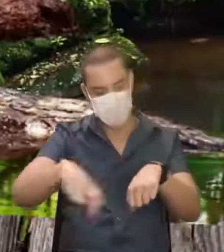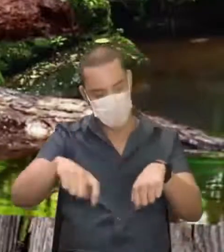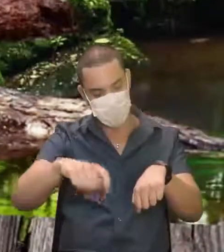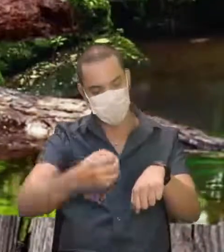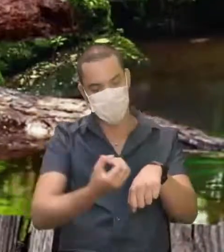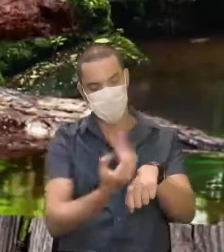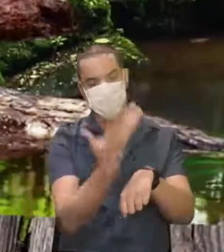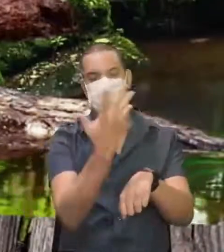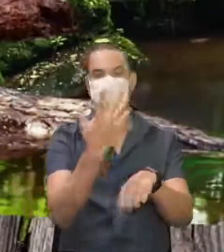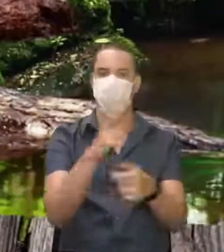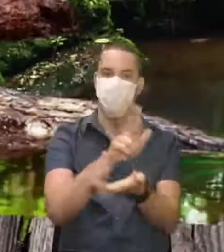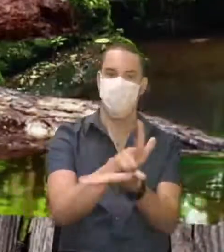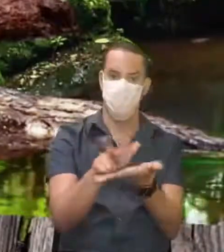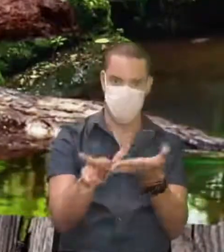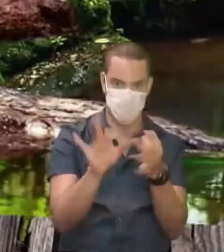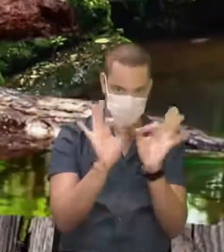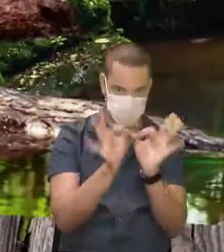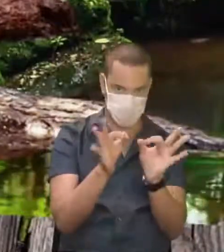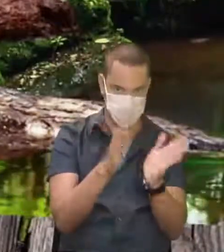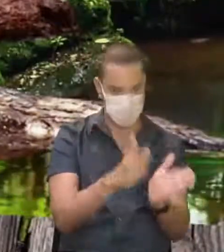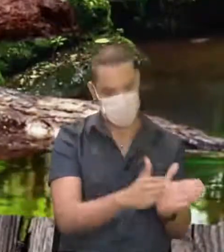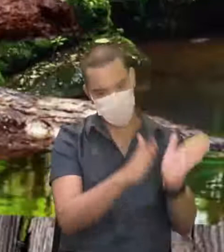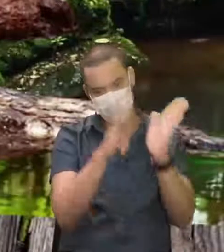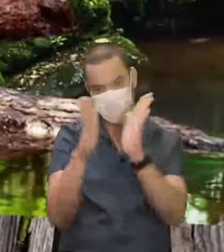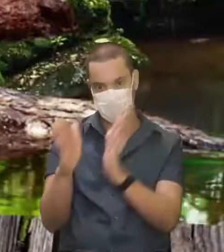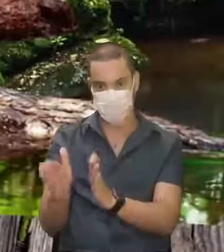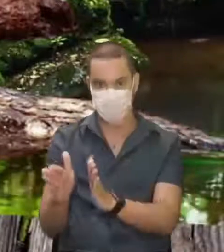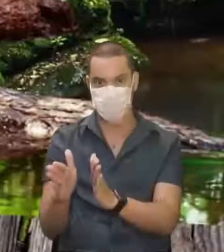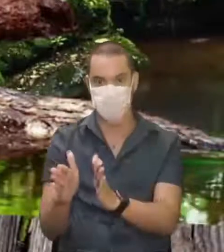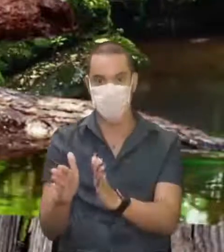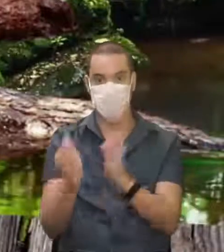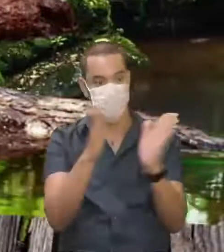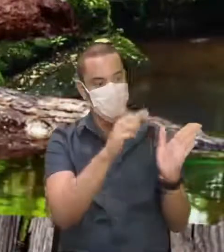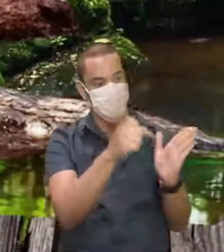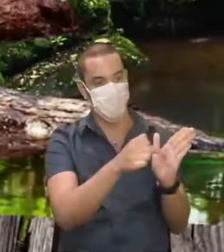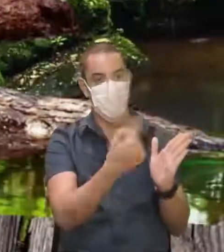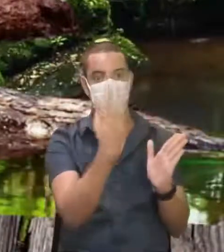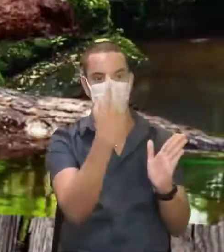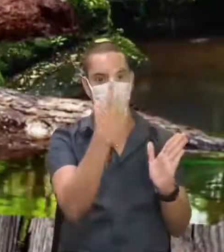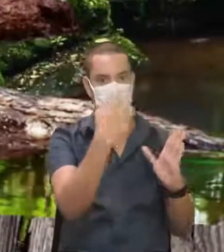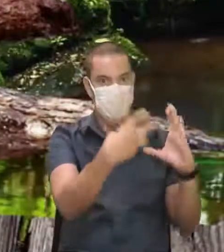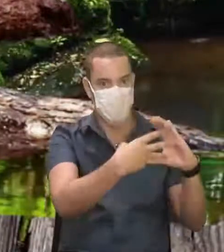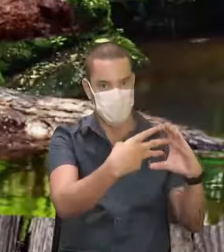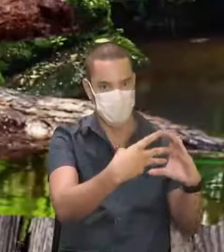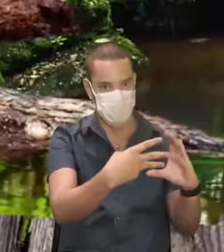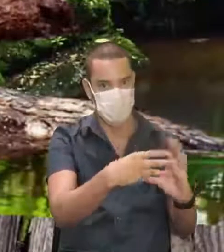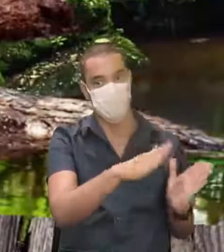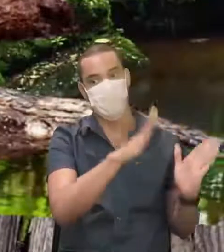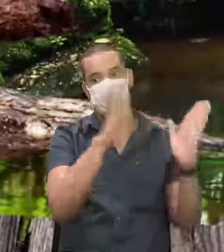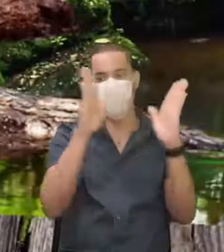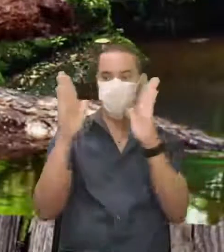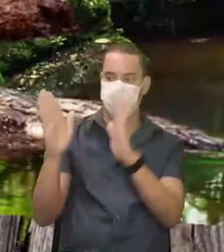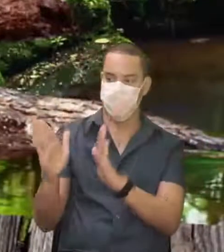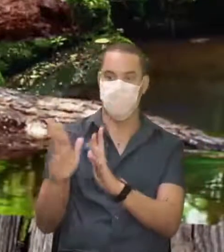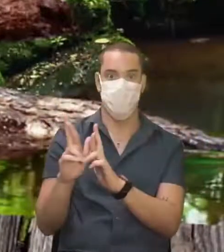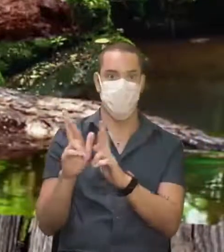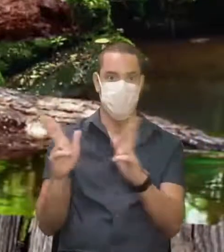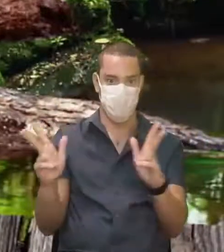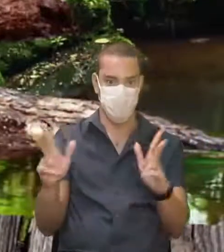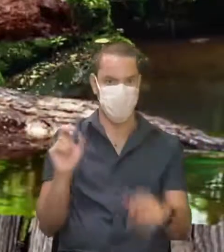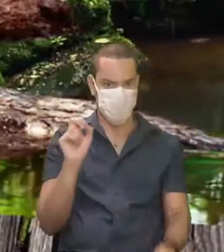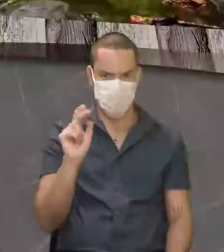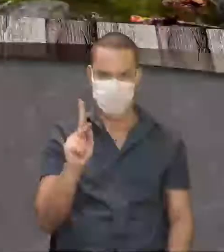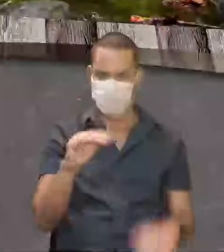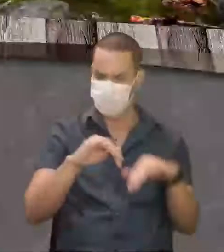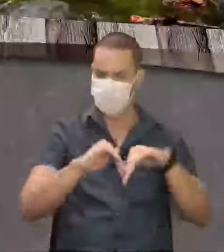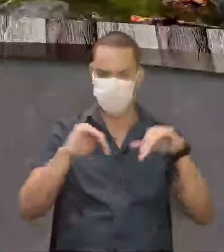lesionados, crescimento, tá bom? Reprodução nos organismos unicelulares. Ok? Não dá